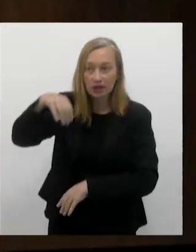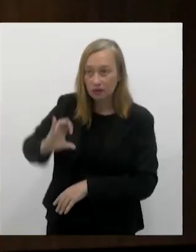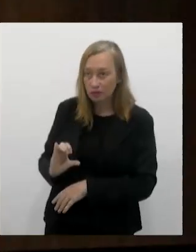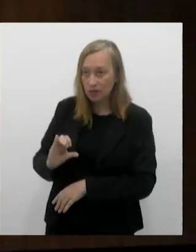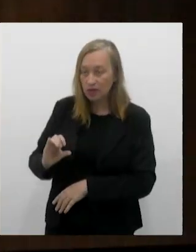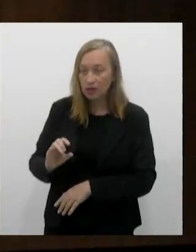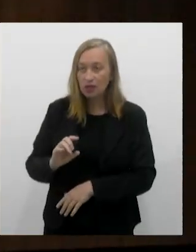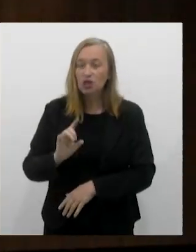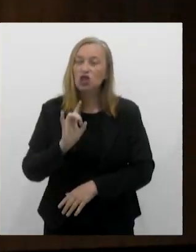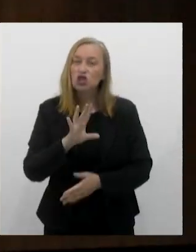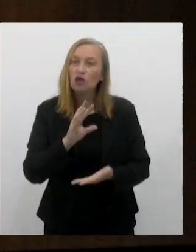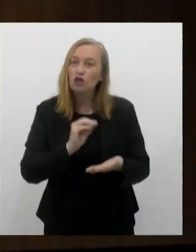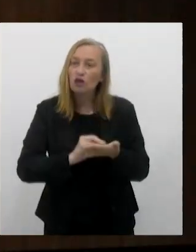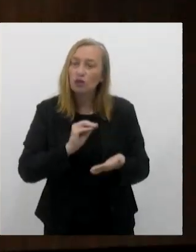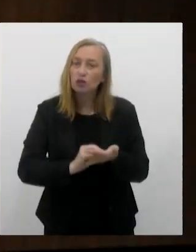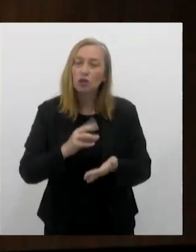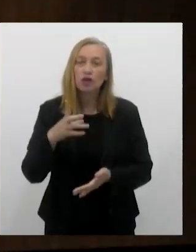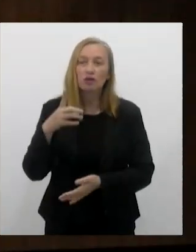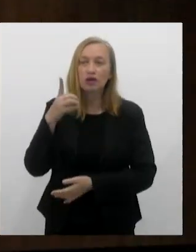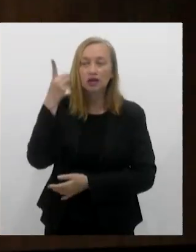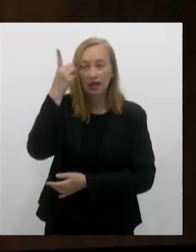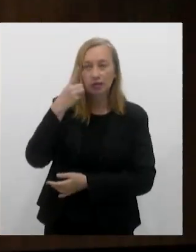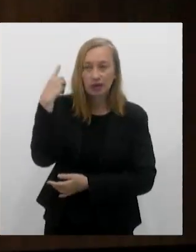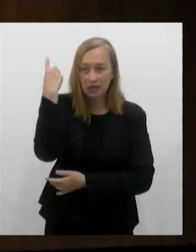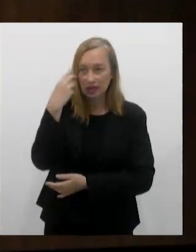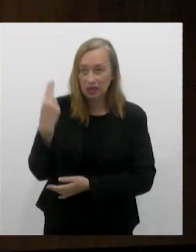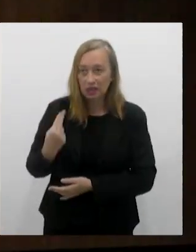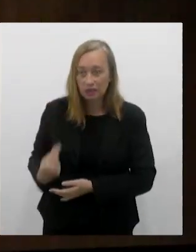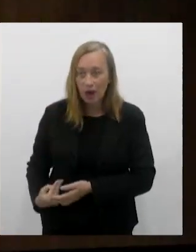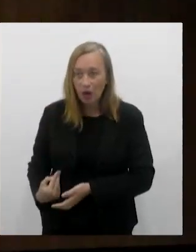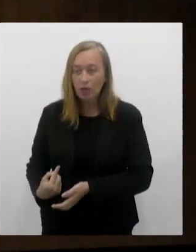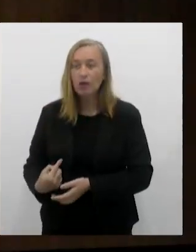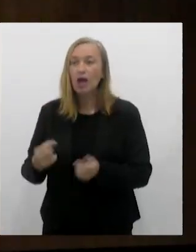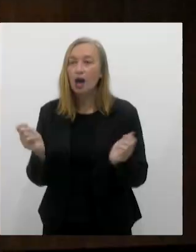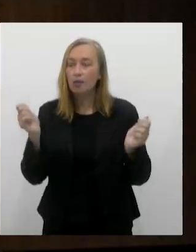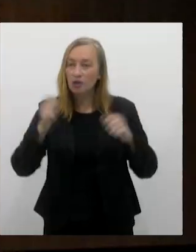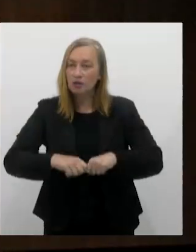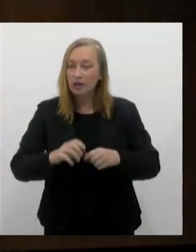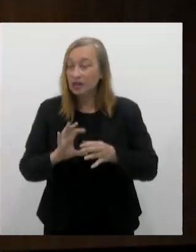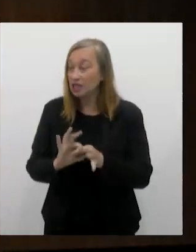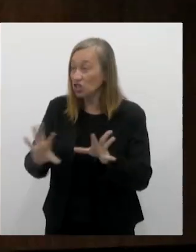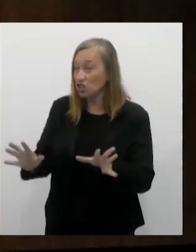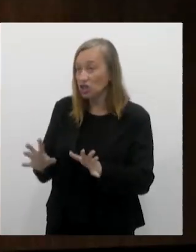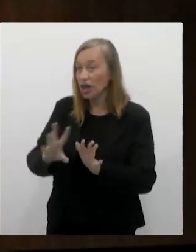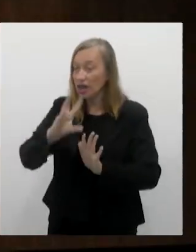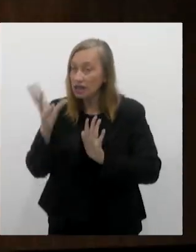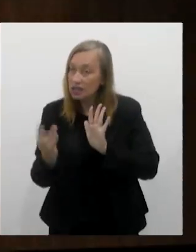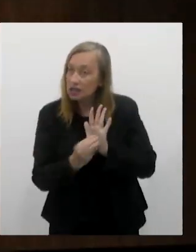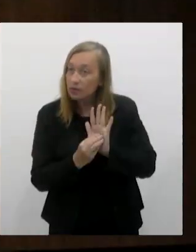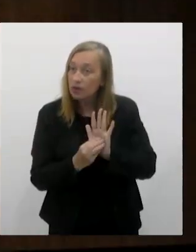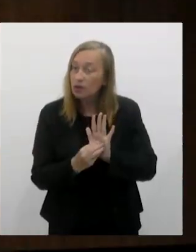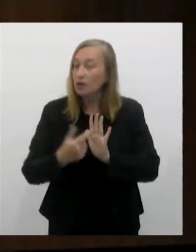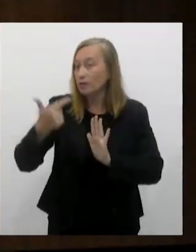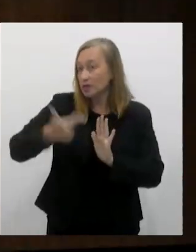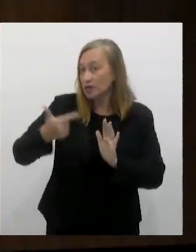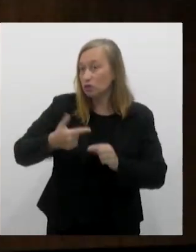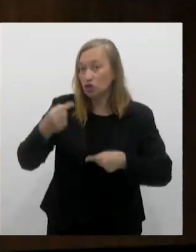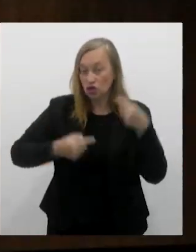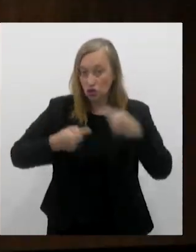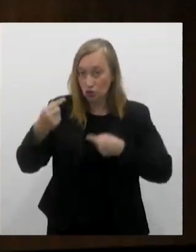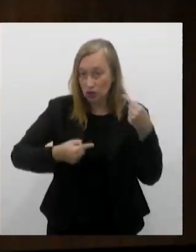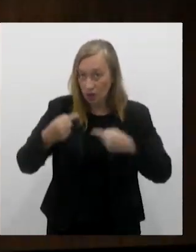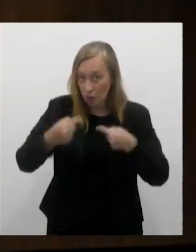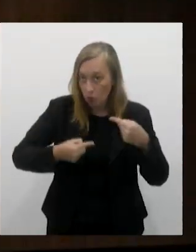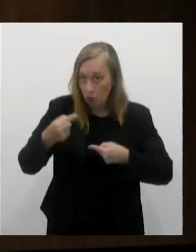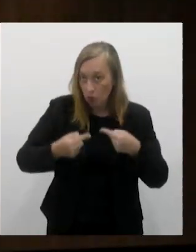só não consegui falar com a deputada Dani Balbi para ver se a possibilidade de deixar as emendas para a segunda discussão, para